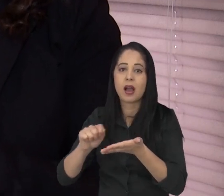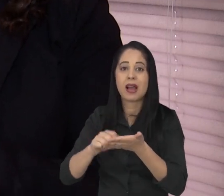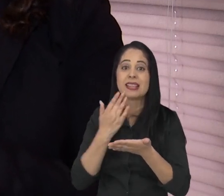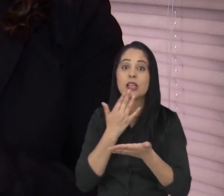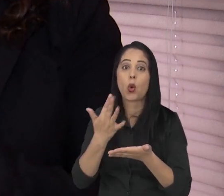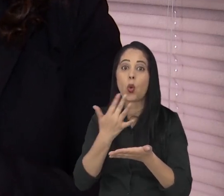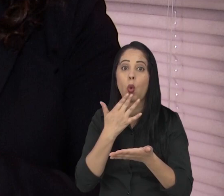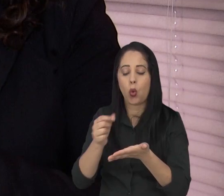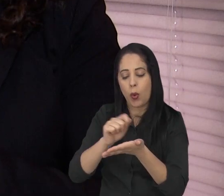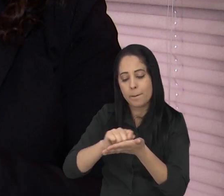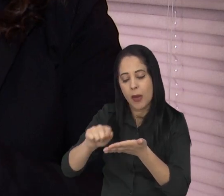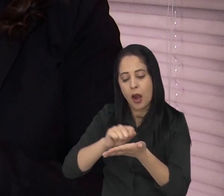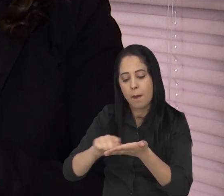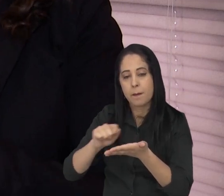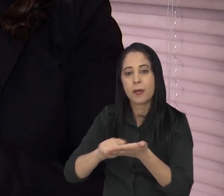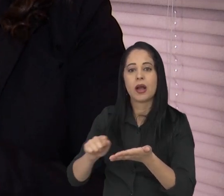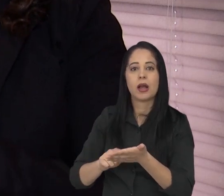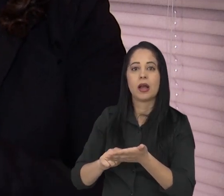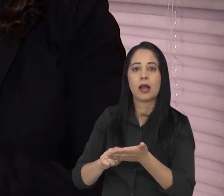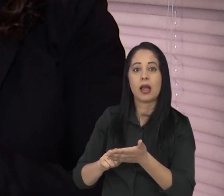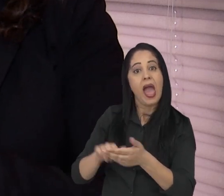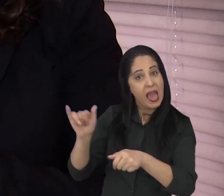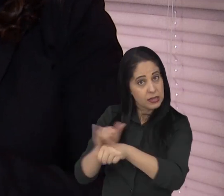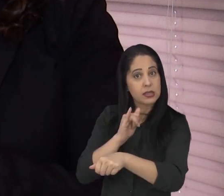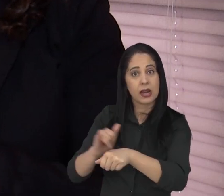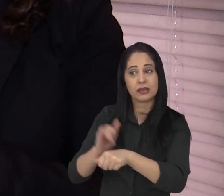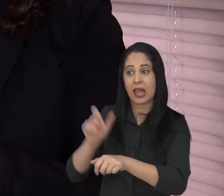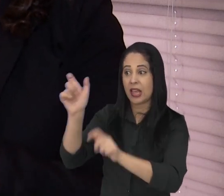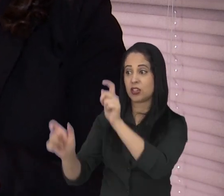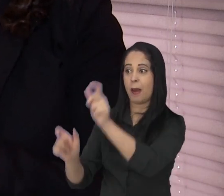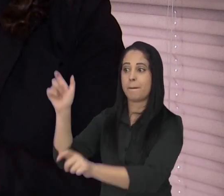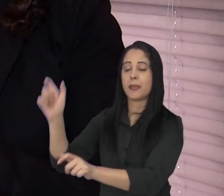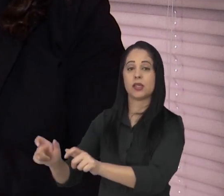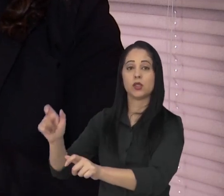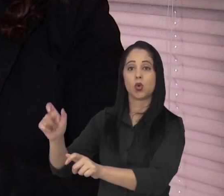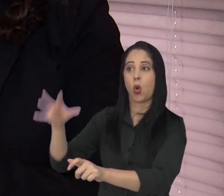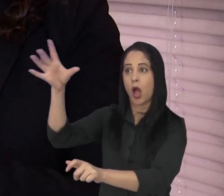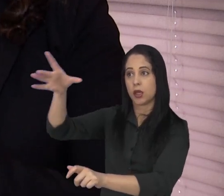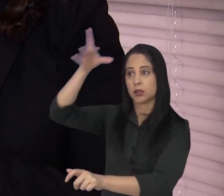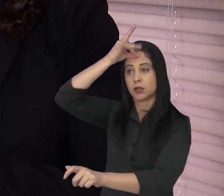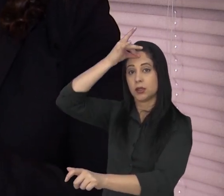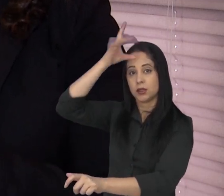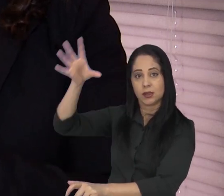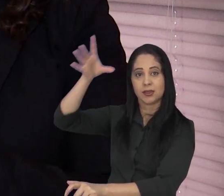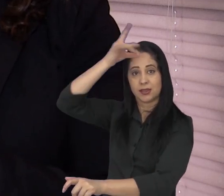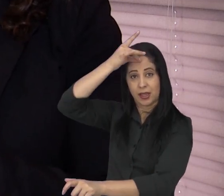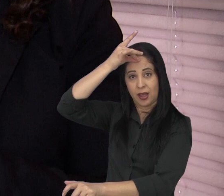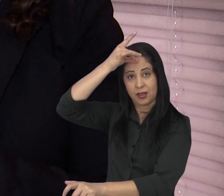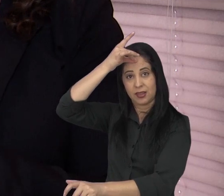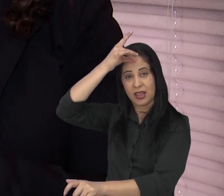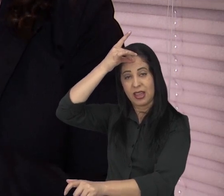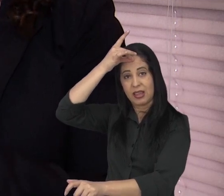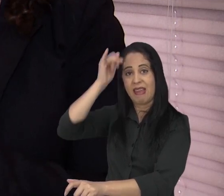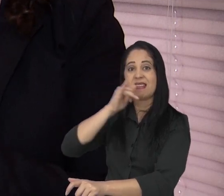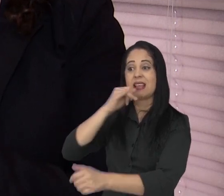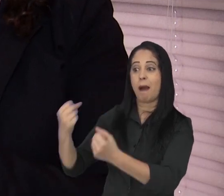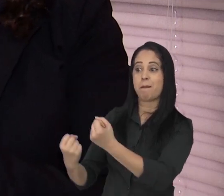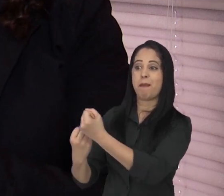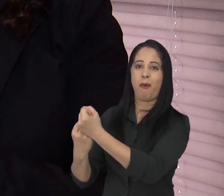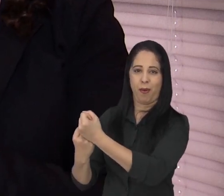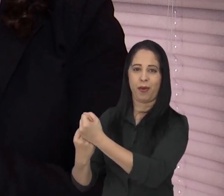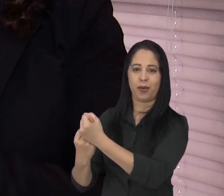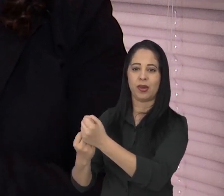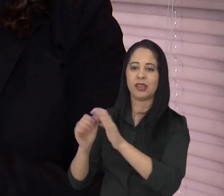marcado, marca textos coloridos, né, post-it. Então ele vai descobrindo outras formas que vai estar auxiliando, como se fosse um